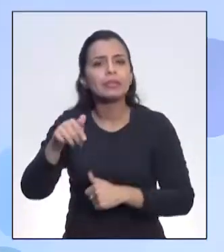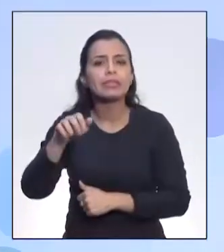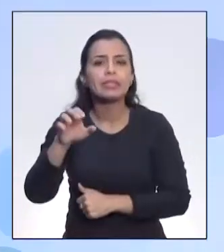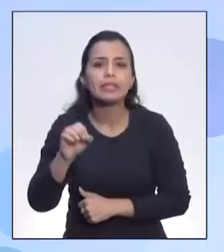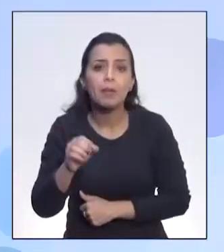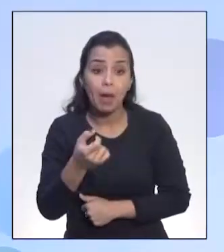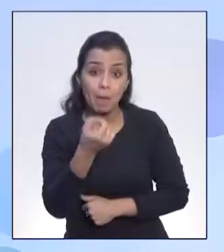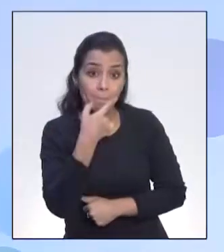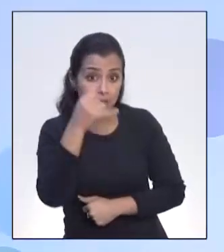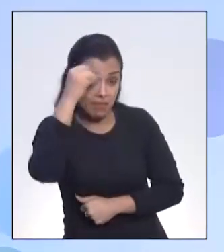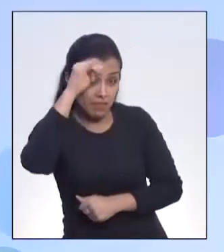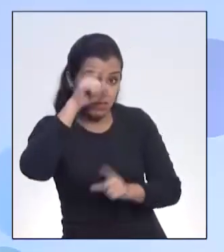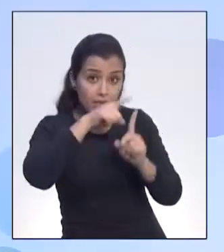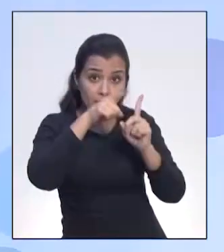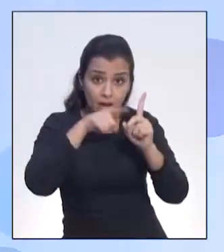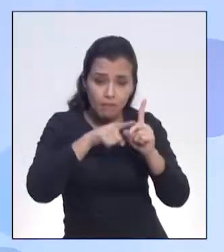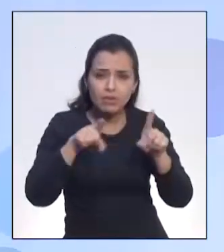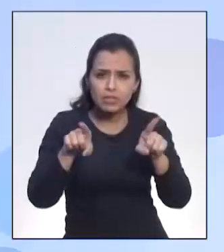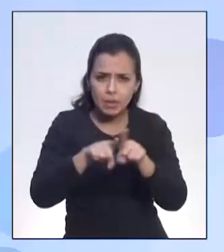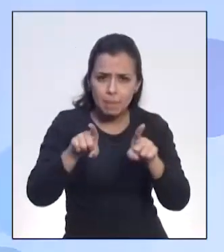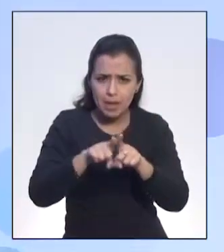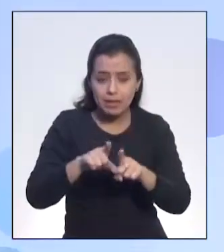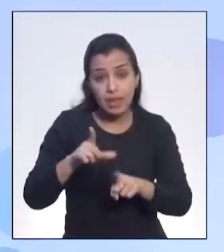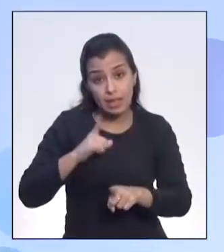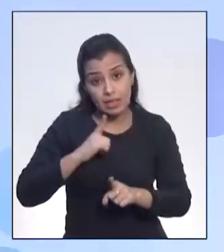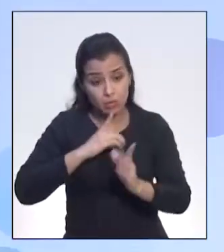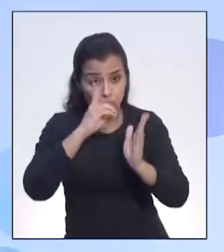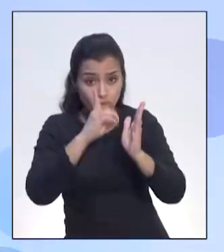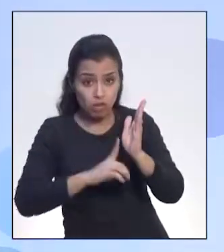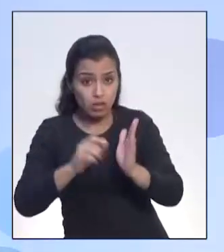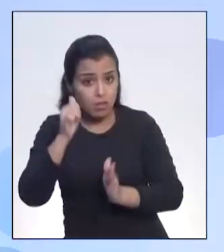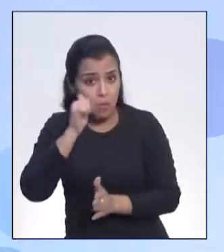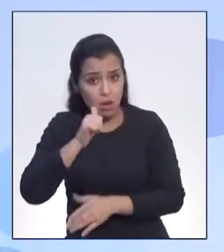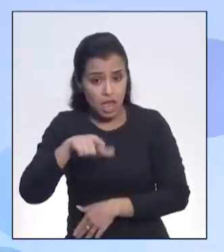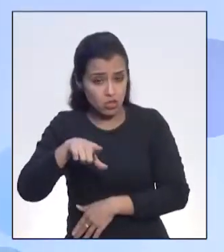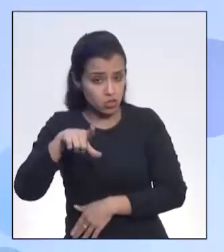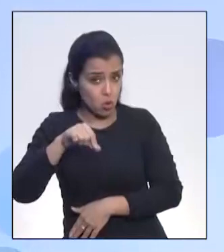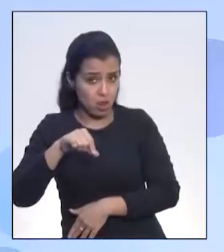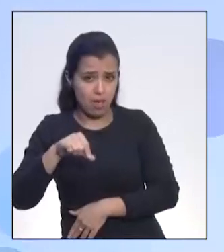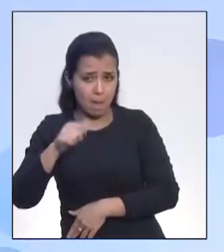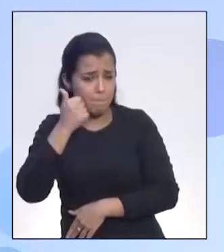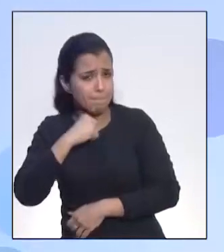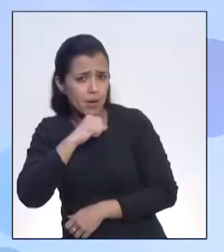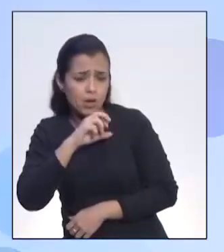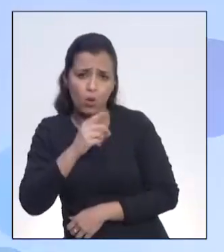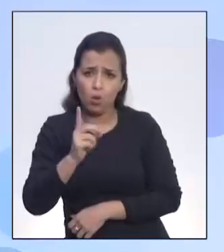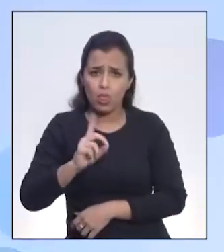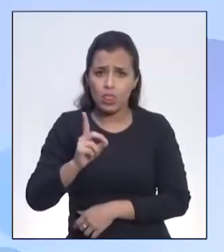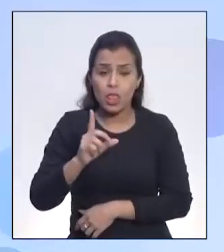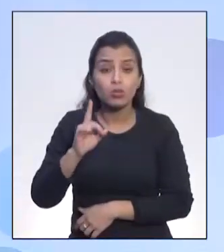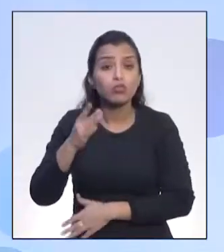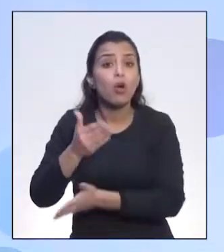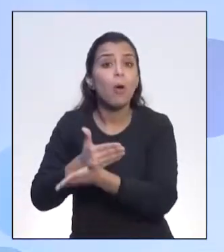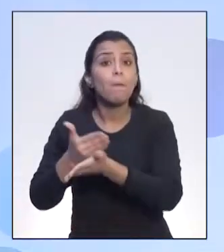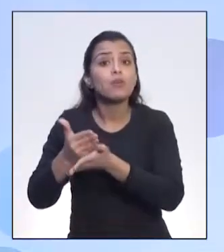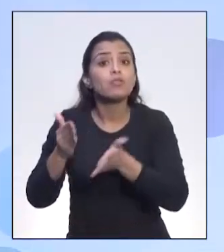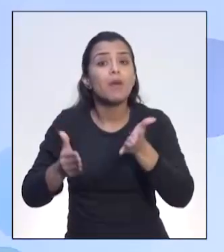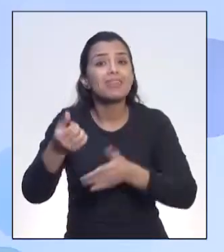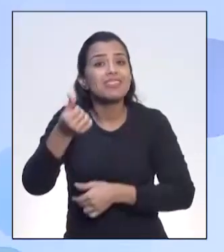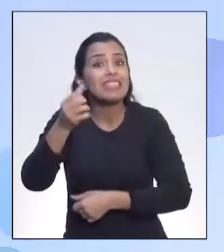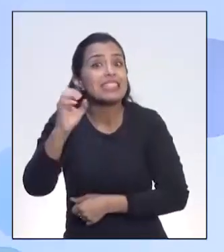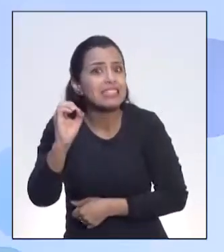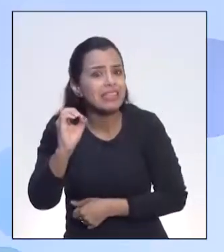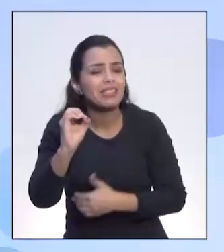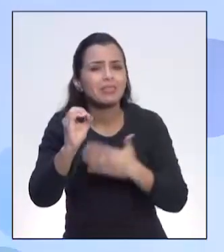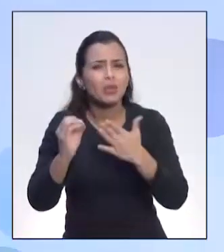pílula anticoncepcional, que dá o direito de escolha sobre o momento da maternidade, só foi possível na década de 60. E tudo